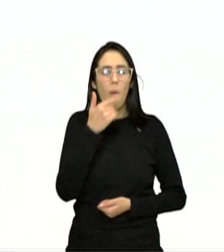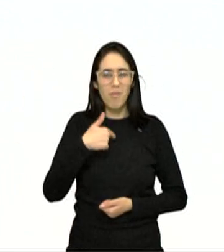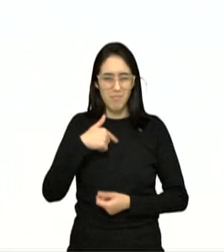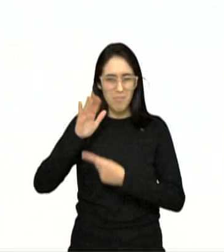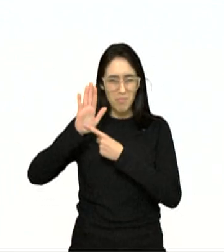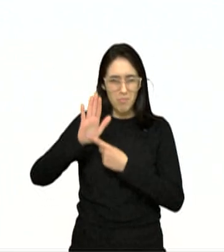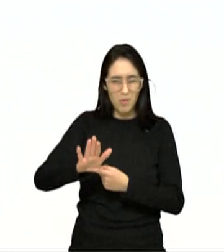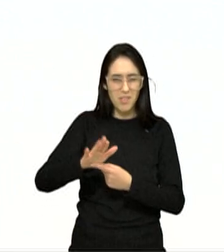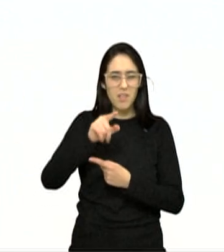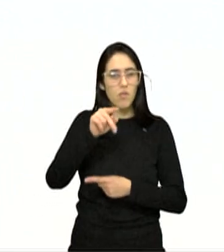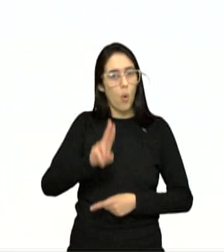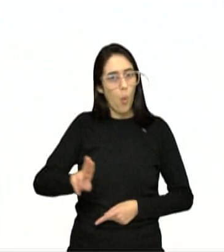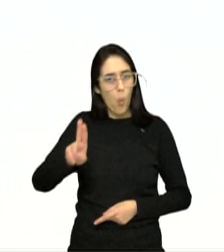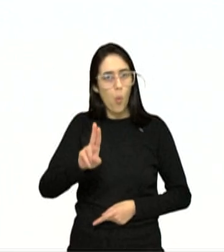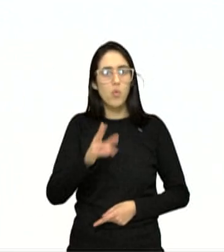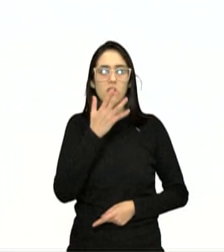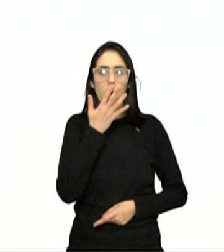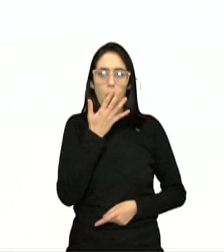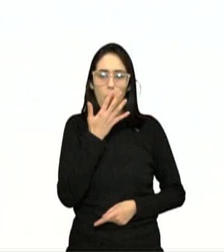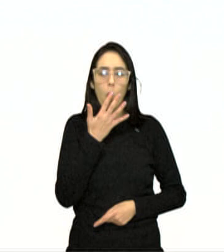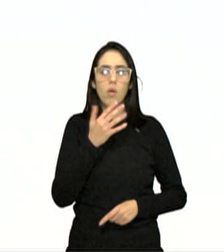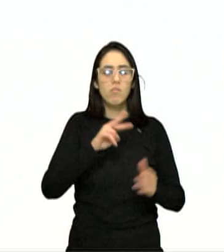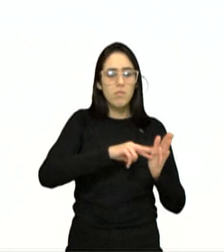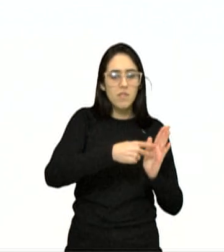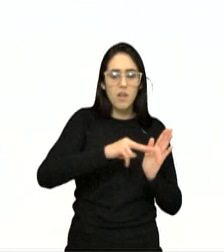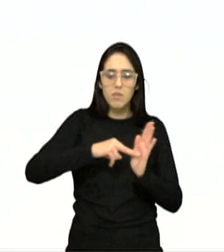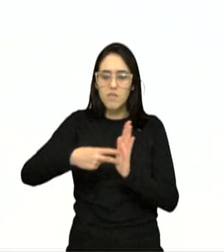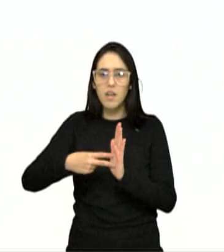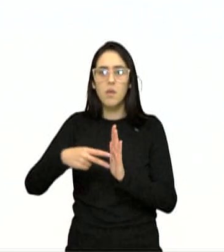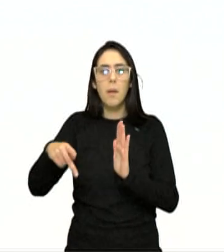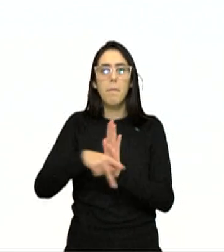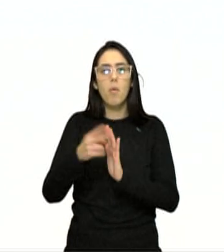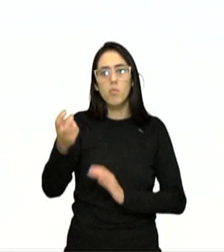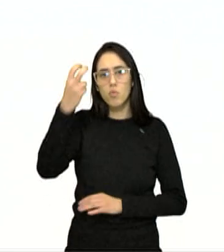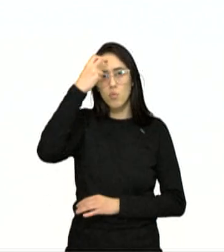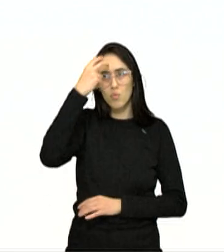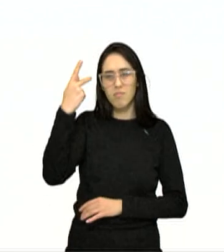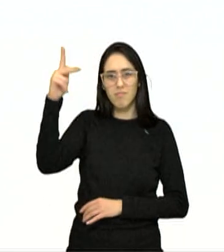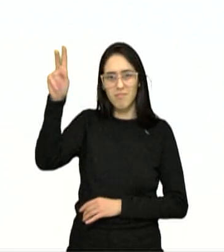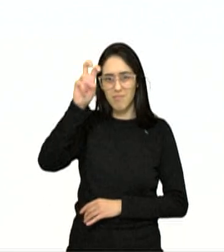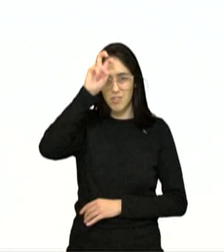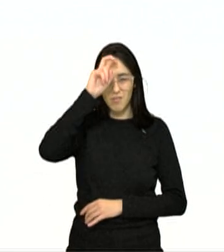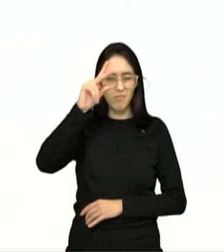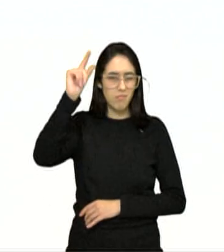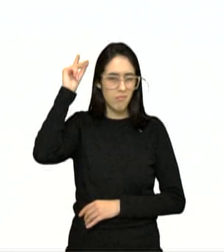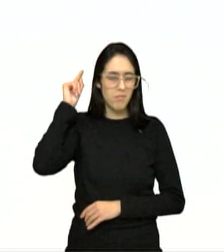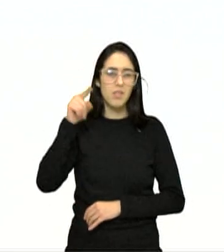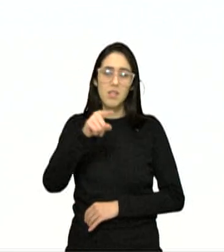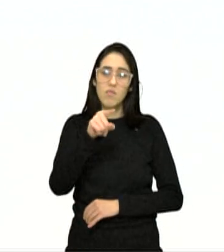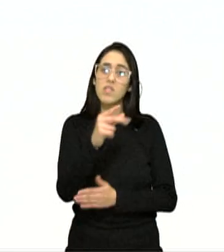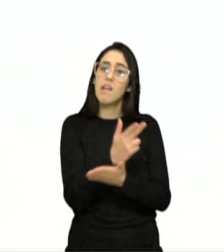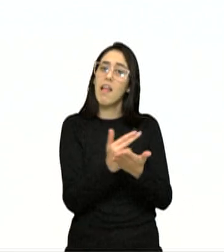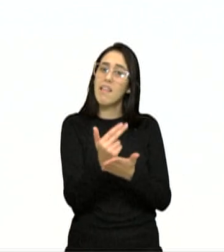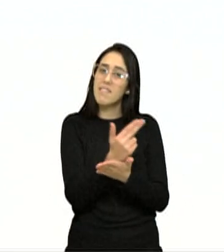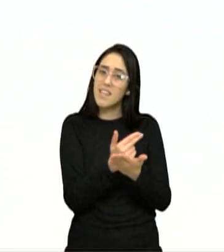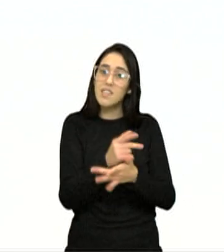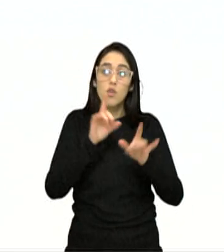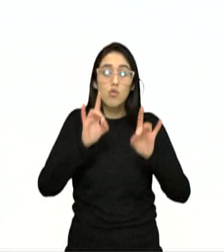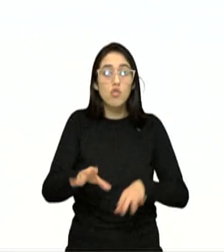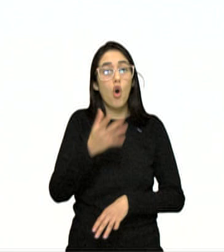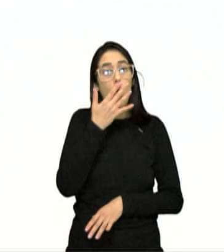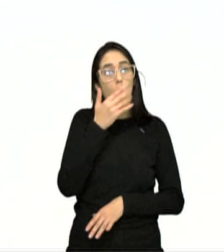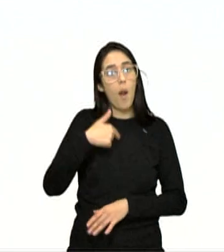de identificar e seus significados para a cultura egípcia na antiguidade e elabore um desenho que expresse